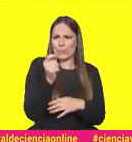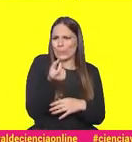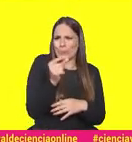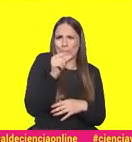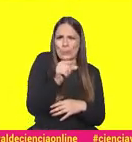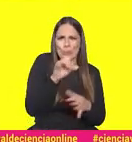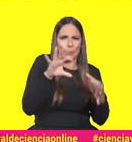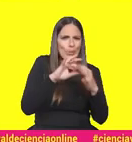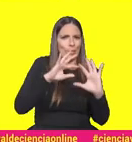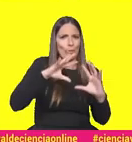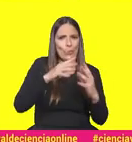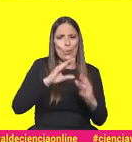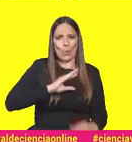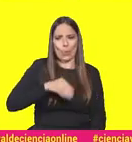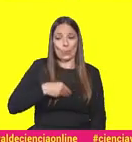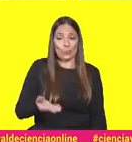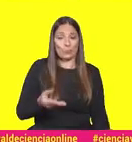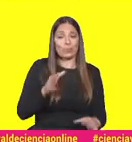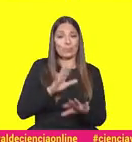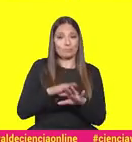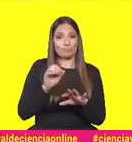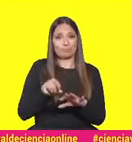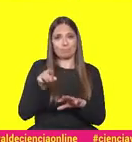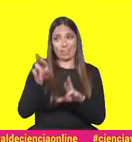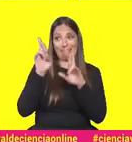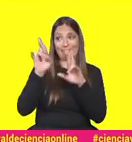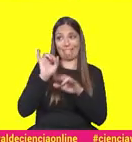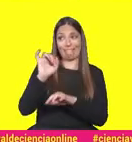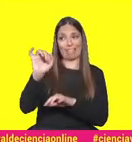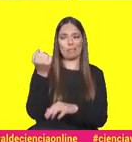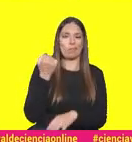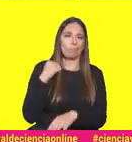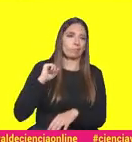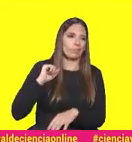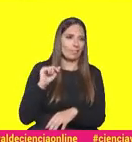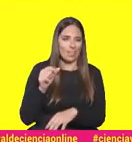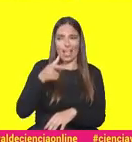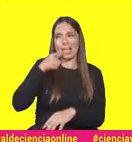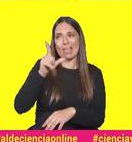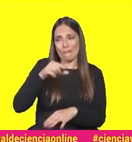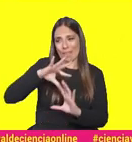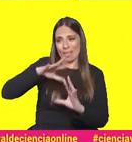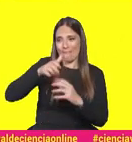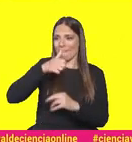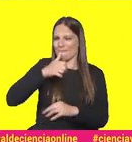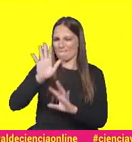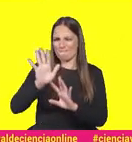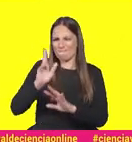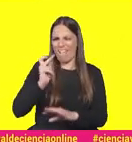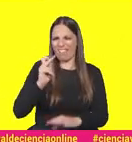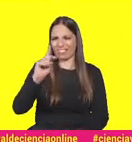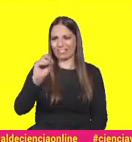da humanidade. De modo que abandonem essas expressas de ir tomar a bica a Marte e daqui a 30 anos